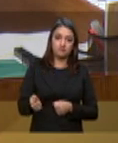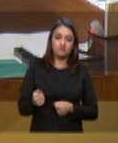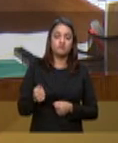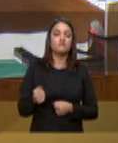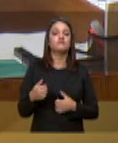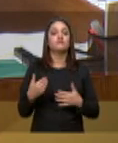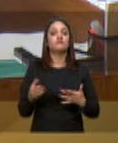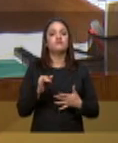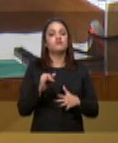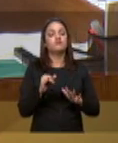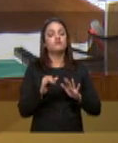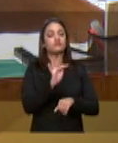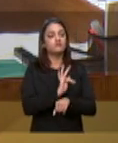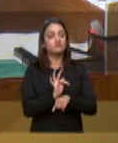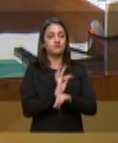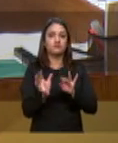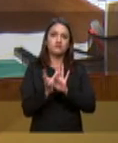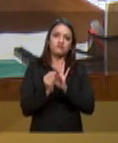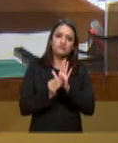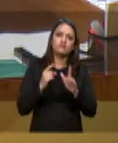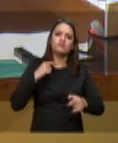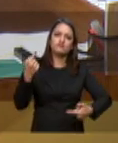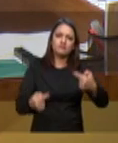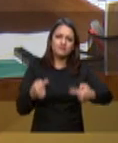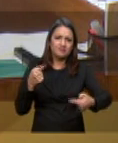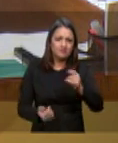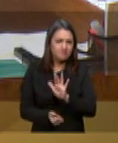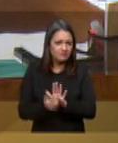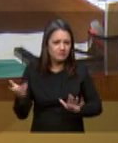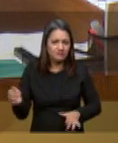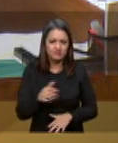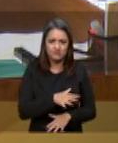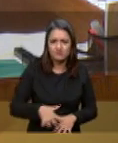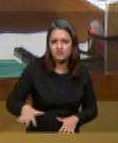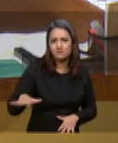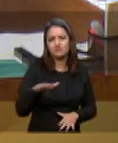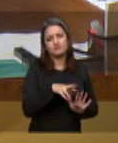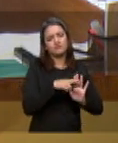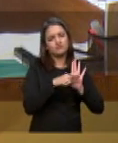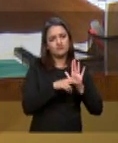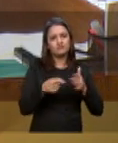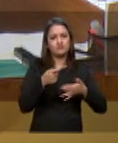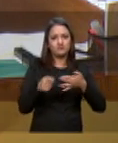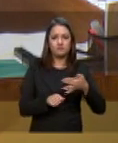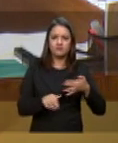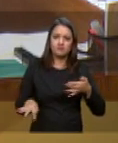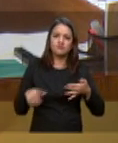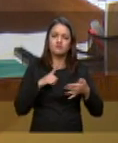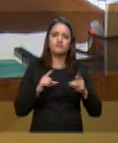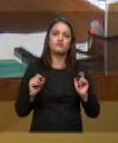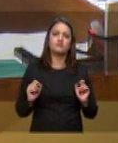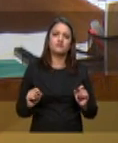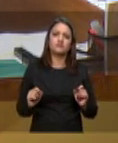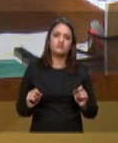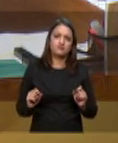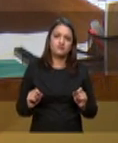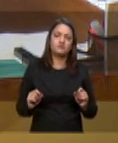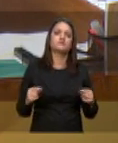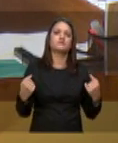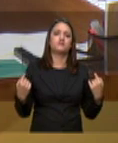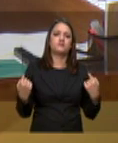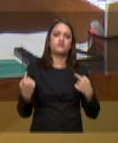material, é objeto de intensos debates nos campos doutrinário e jurisprudencial, contando, no mínimo, com sinalização em sentido